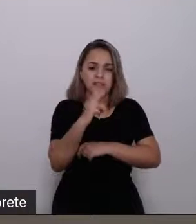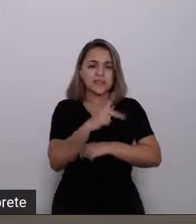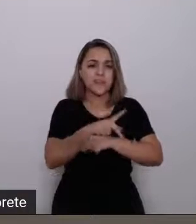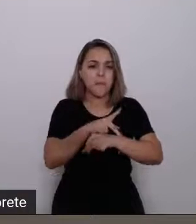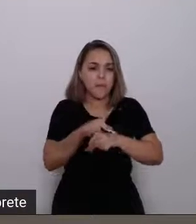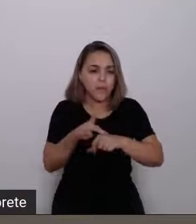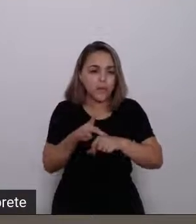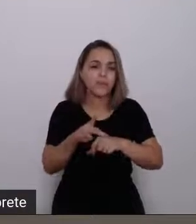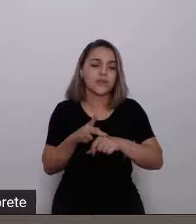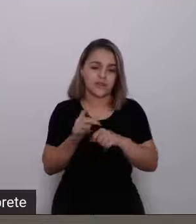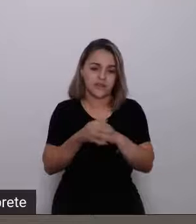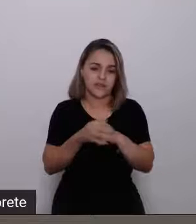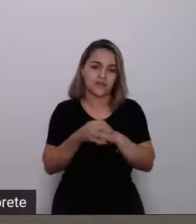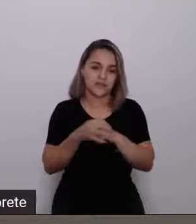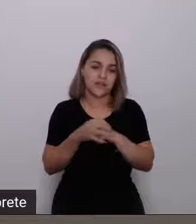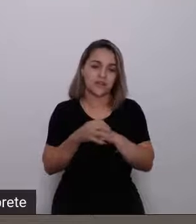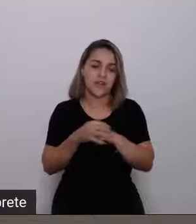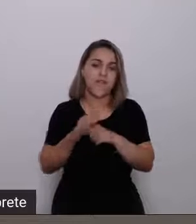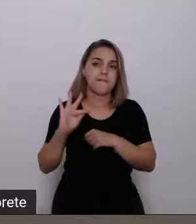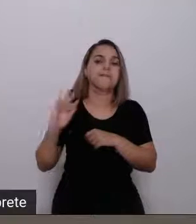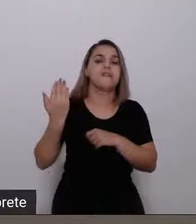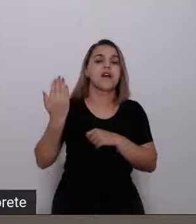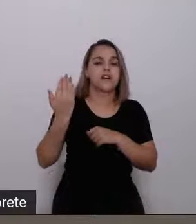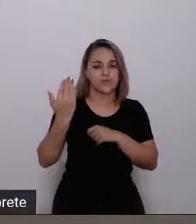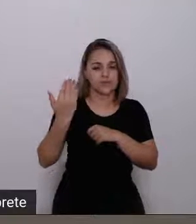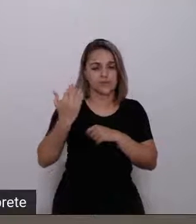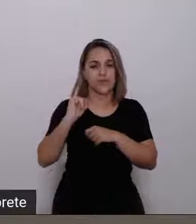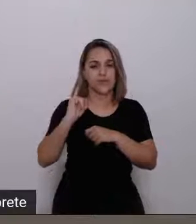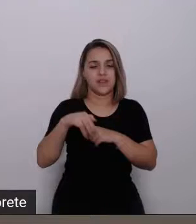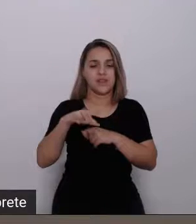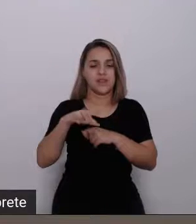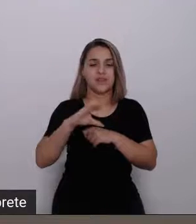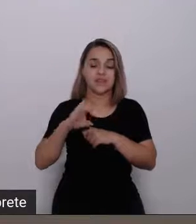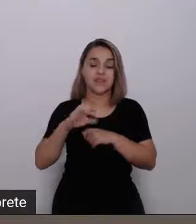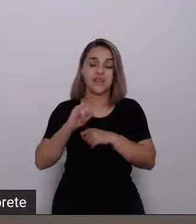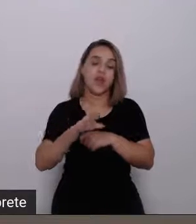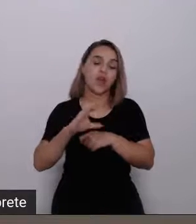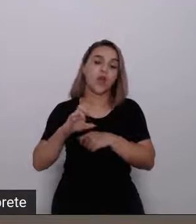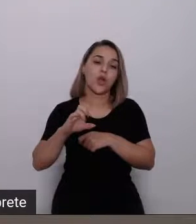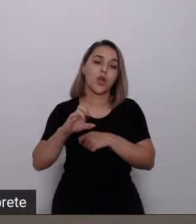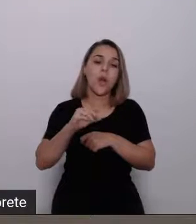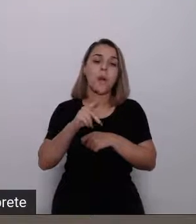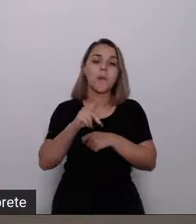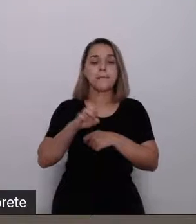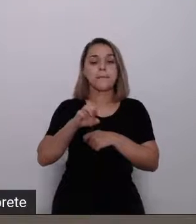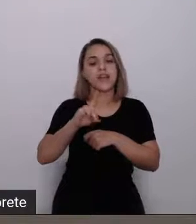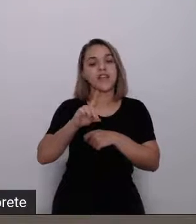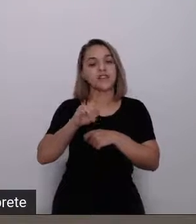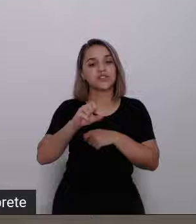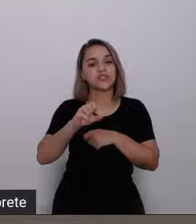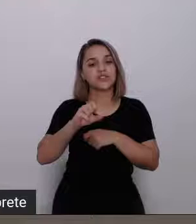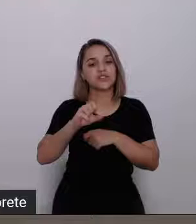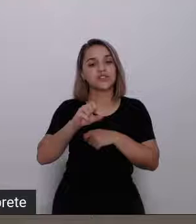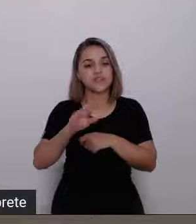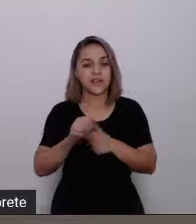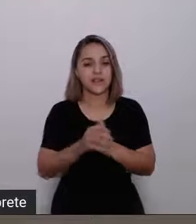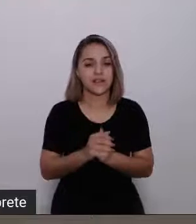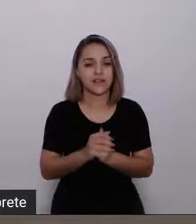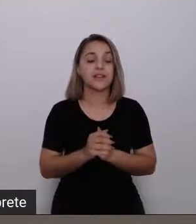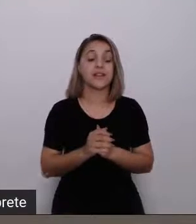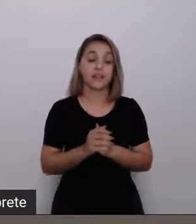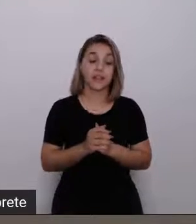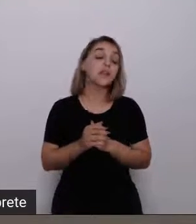falso enciclopedismo, entendeu? Assim, então, ela finge que tem uma continuidade, mas ela vai regrar isso. E a fotografia moderna, quando chegar nos anos 70,